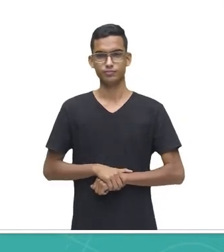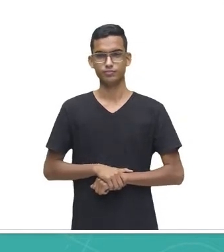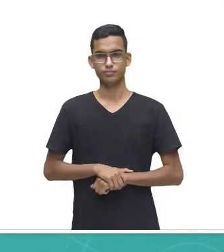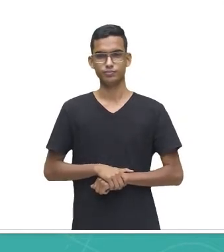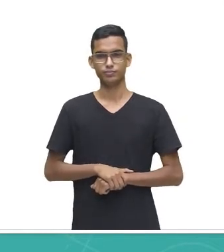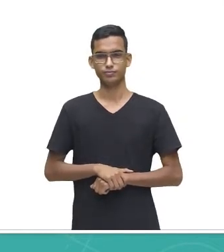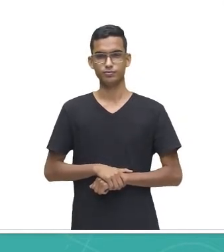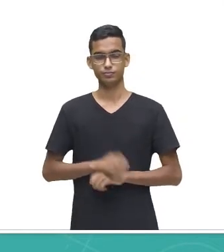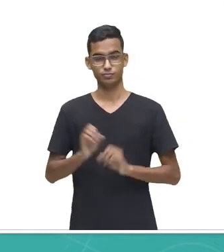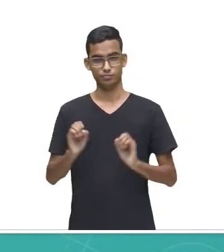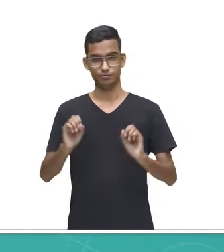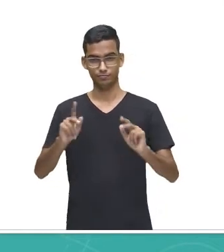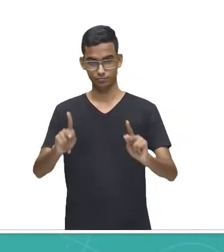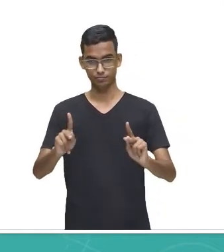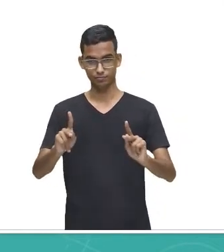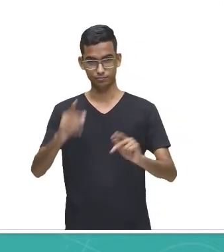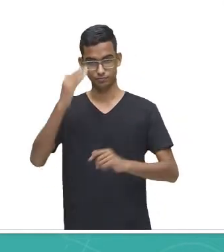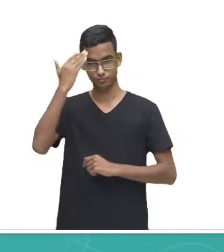Ok?